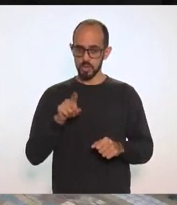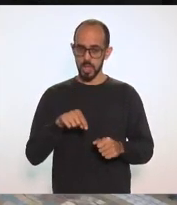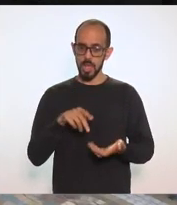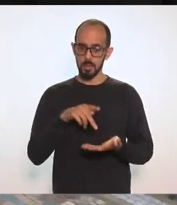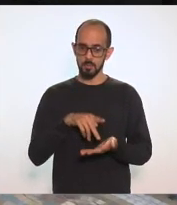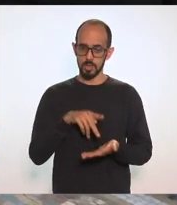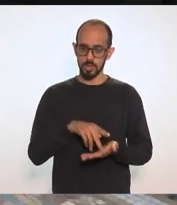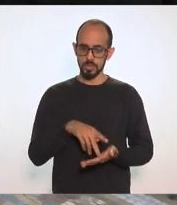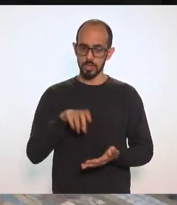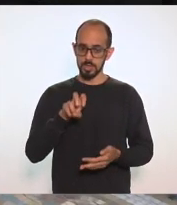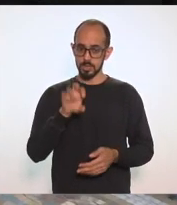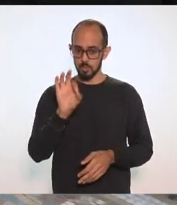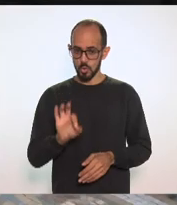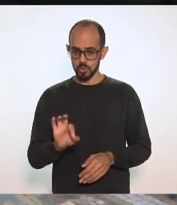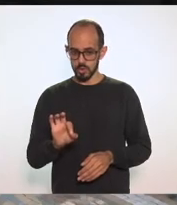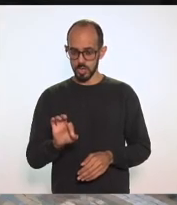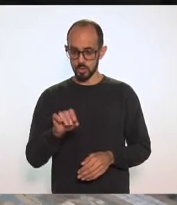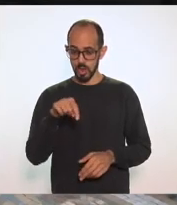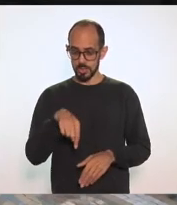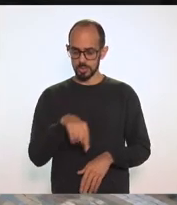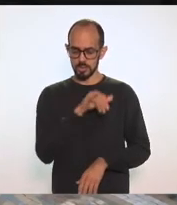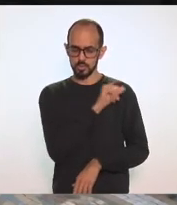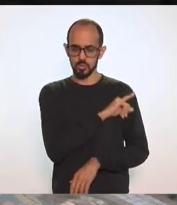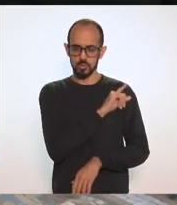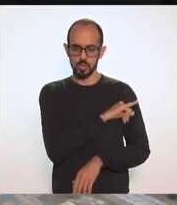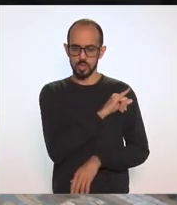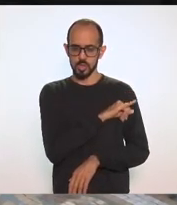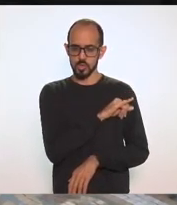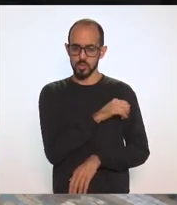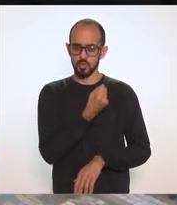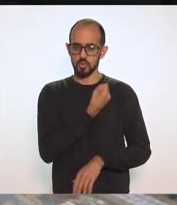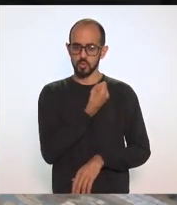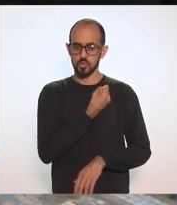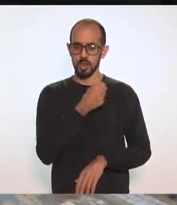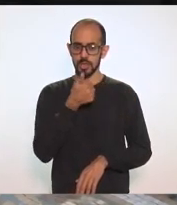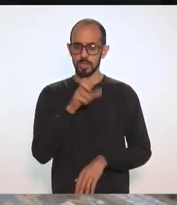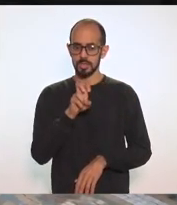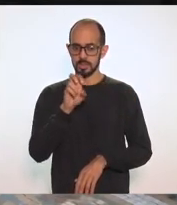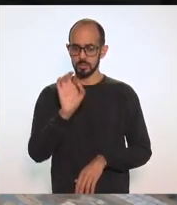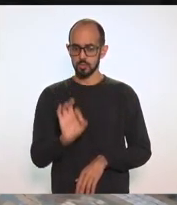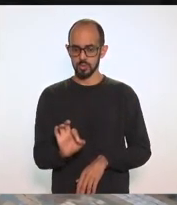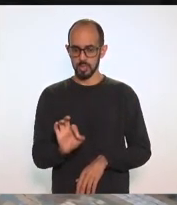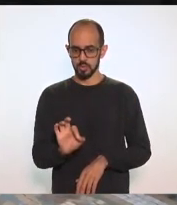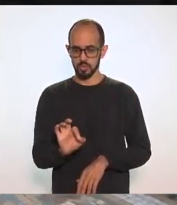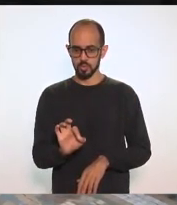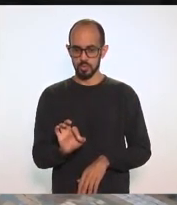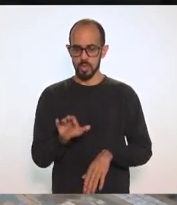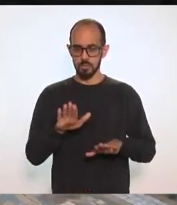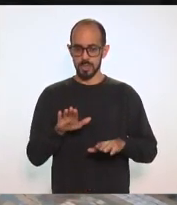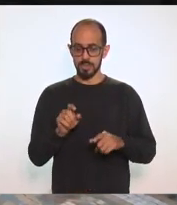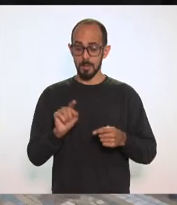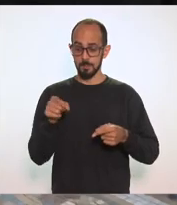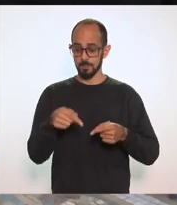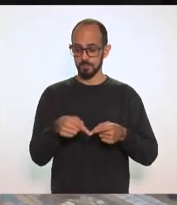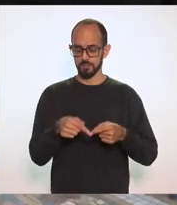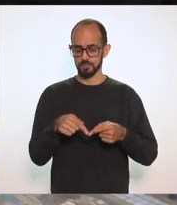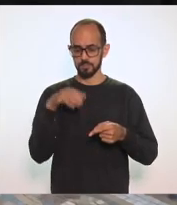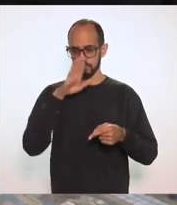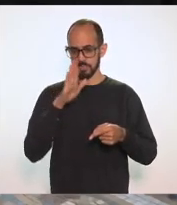apenas 5%, no nosso Estado esse indicador vai para 15%, enquanto que a meta Brasil